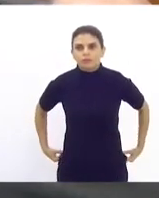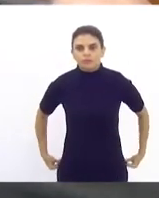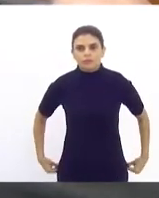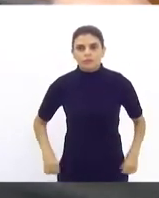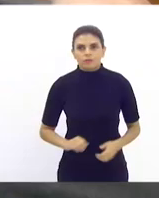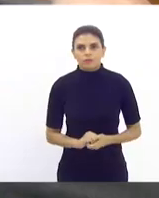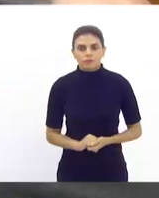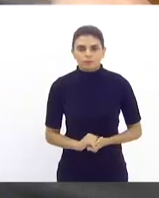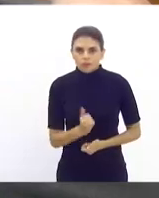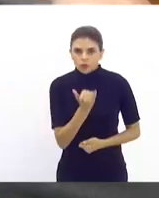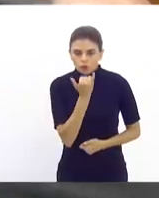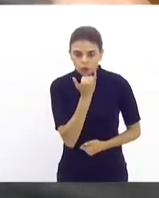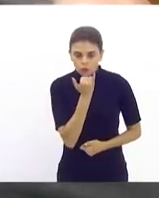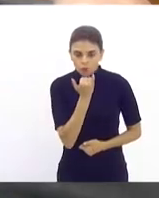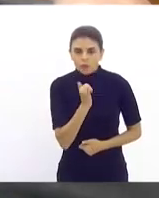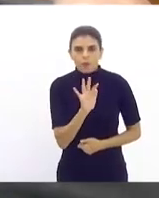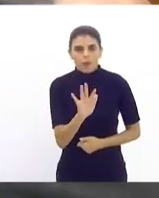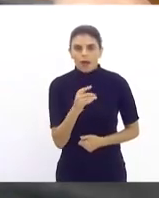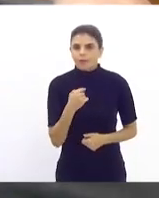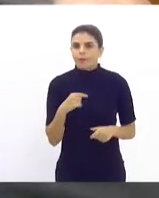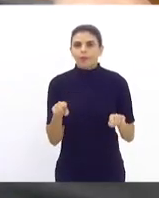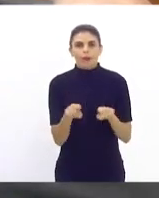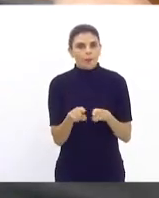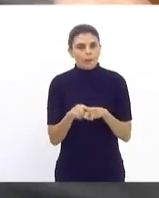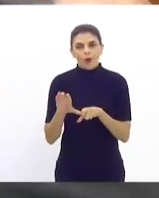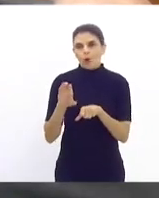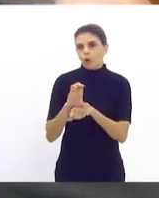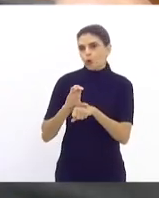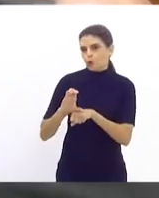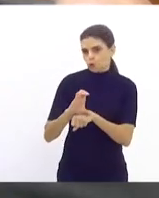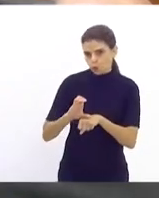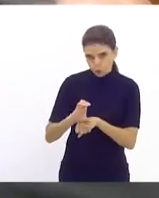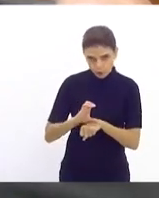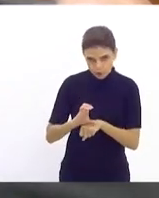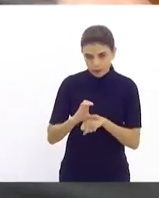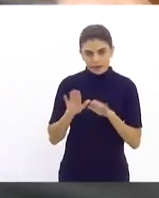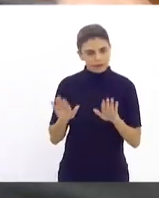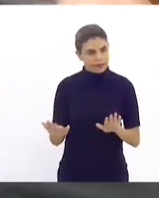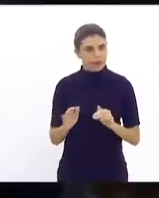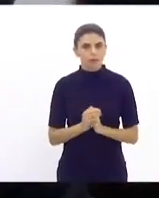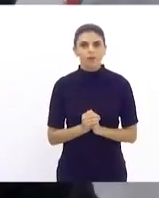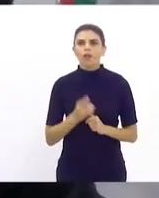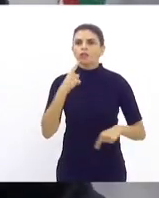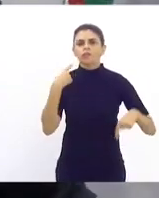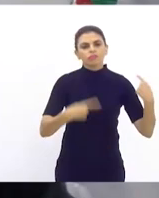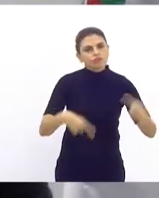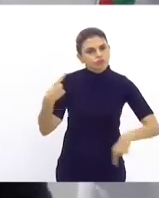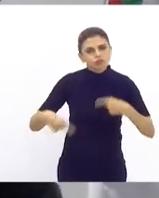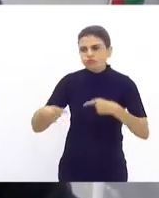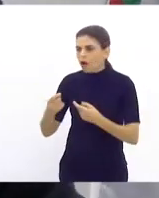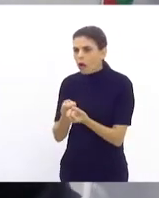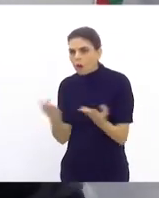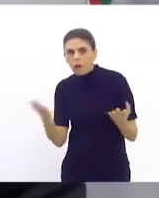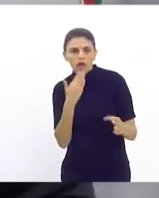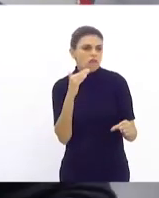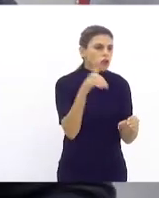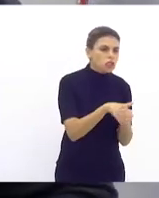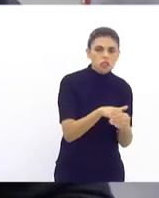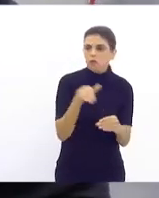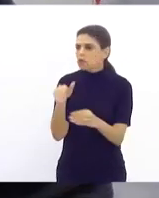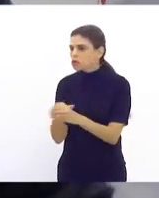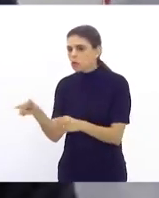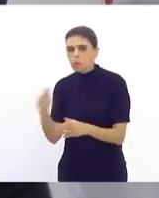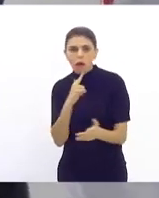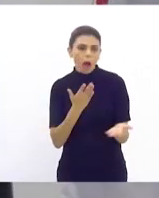Mas eu também acompanho o parecer pela constitucionalidade. Obrigado. Então, em discussão, não havendo quem queira discutir, em votação, senhores que